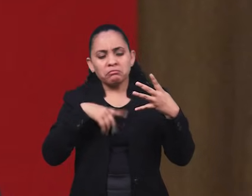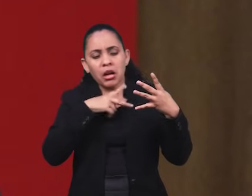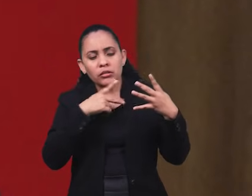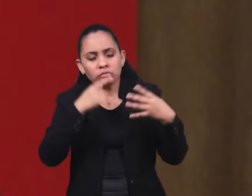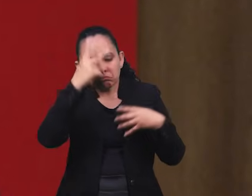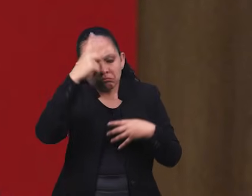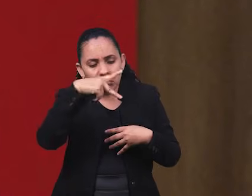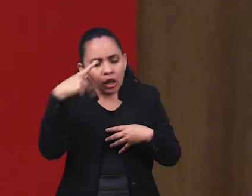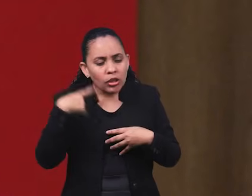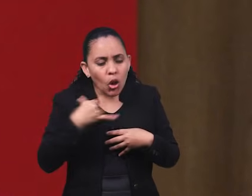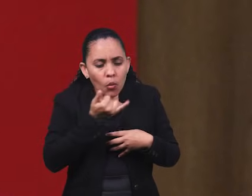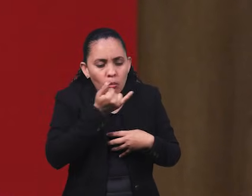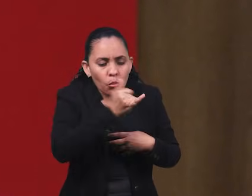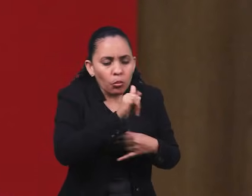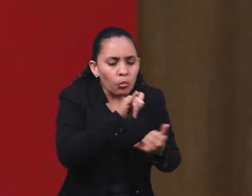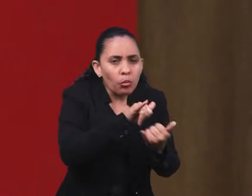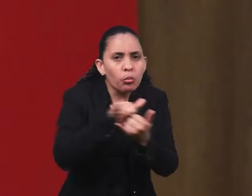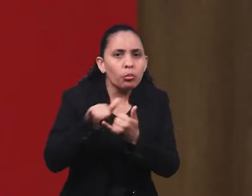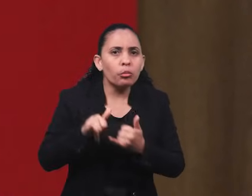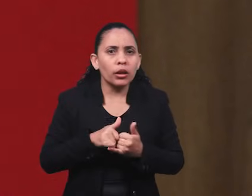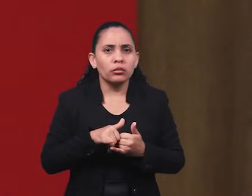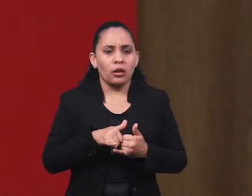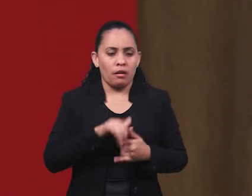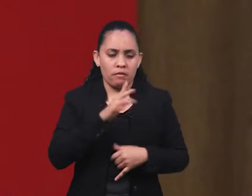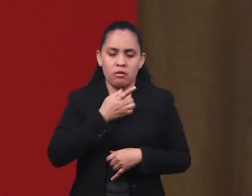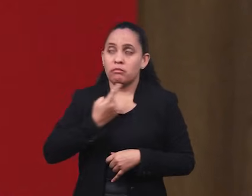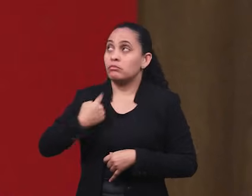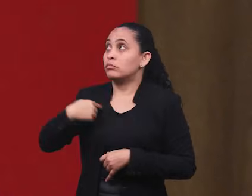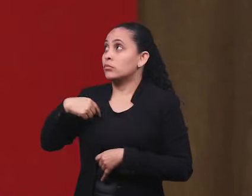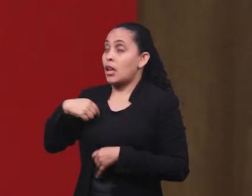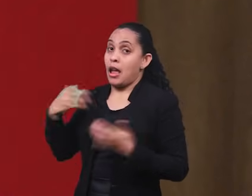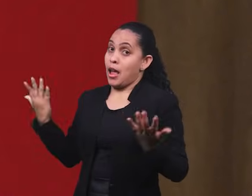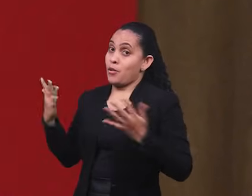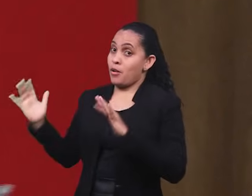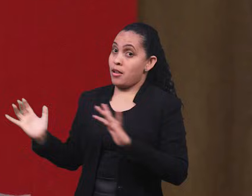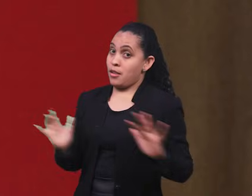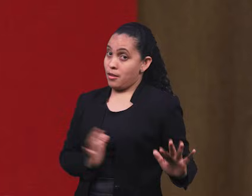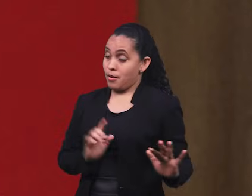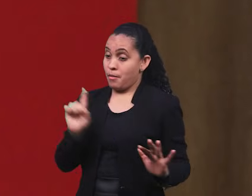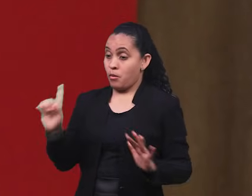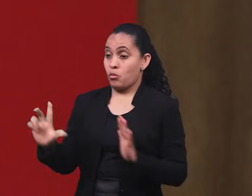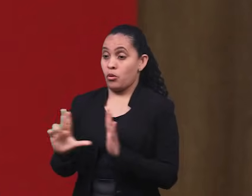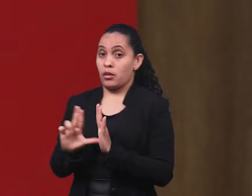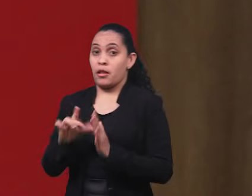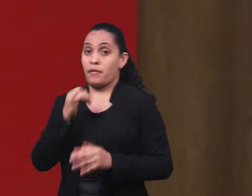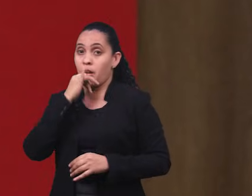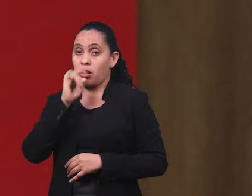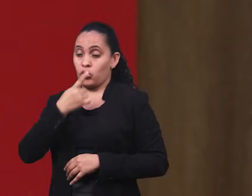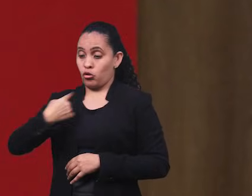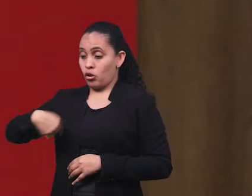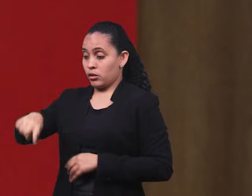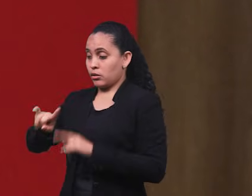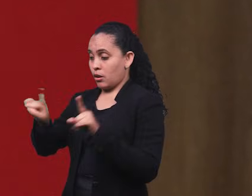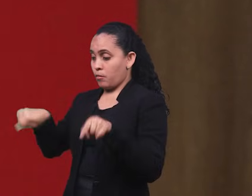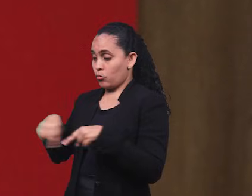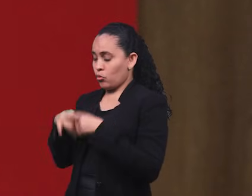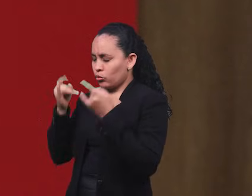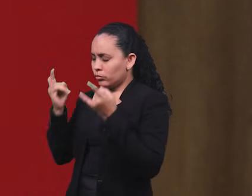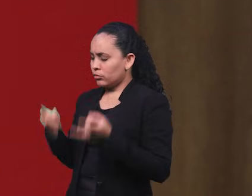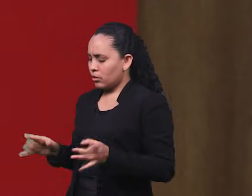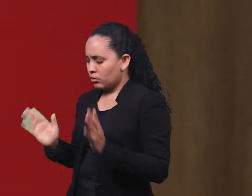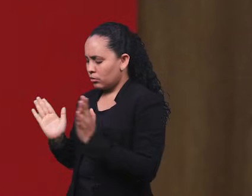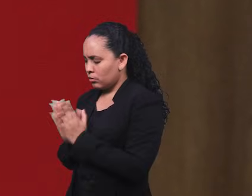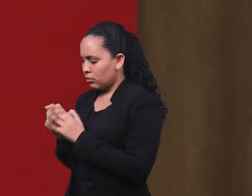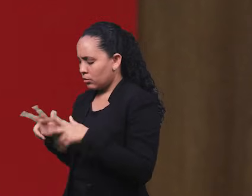a pessoa. Você, não, nós vamos direto ao Senhor. Nós fechamos, se for o caso, a porta do nosso quarto,